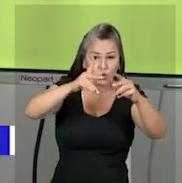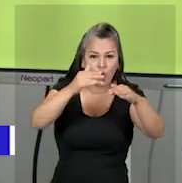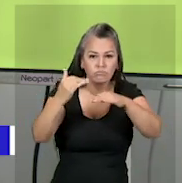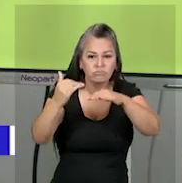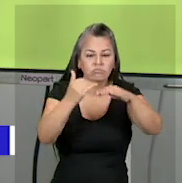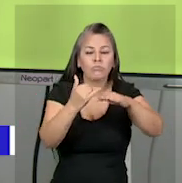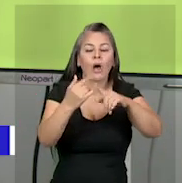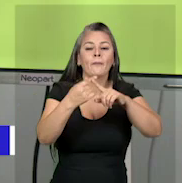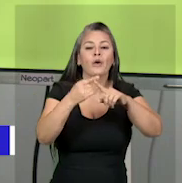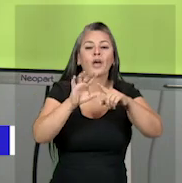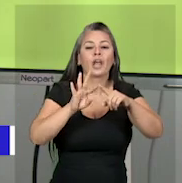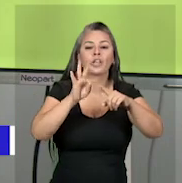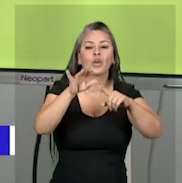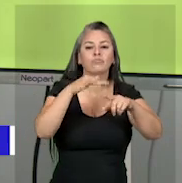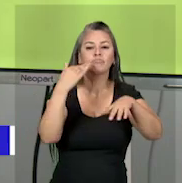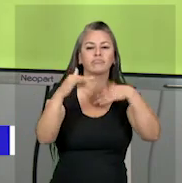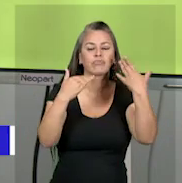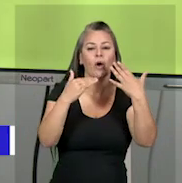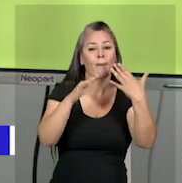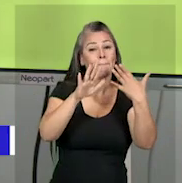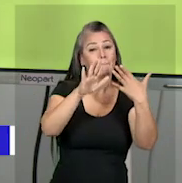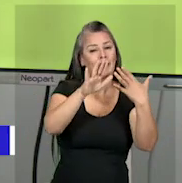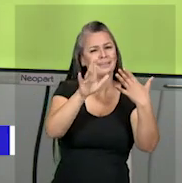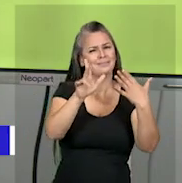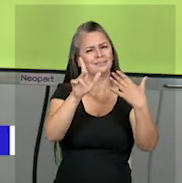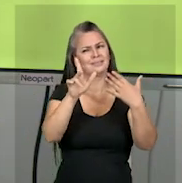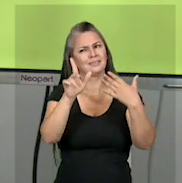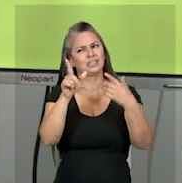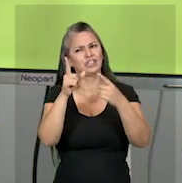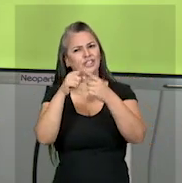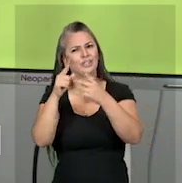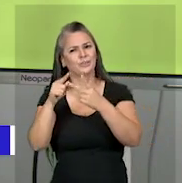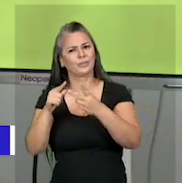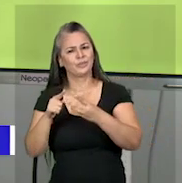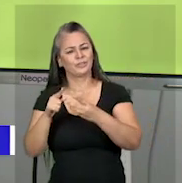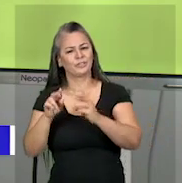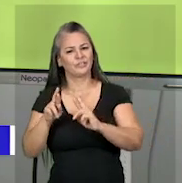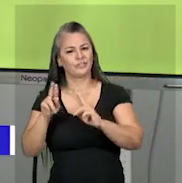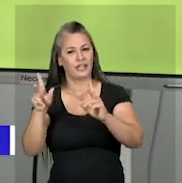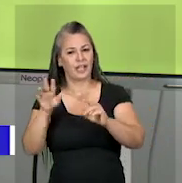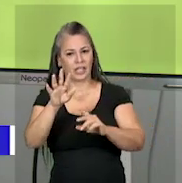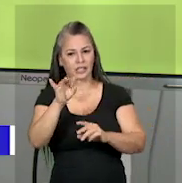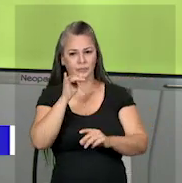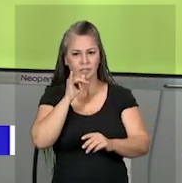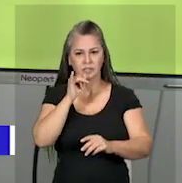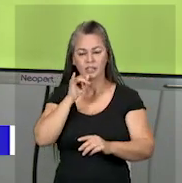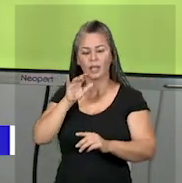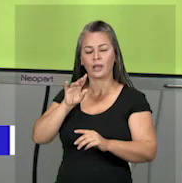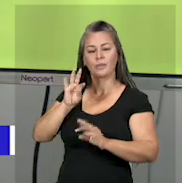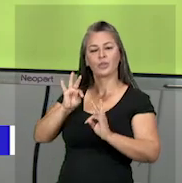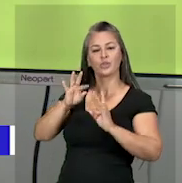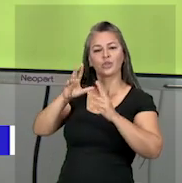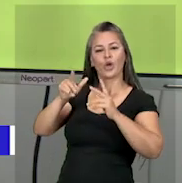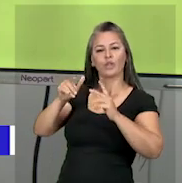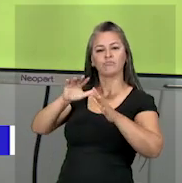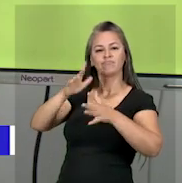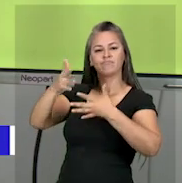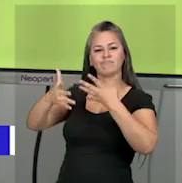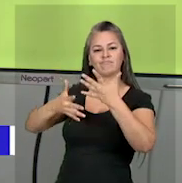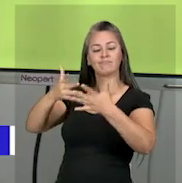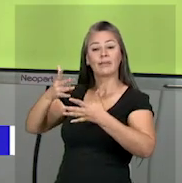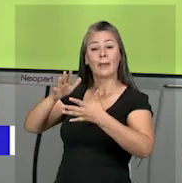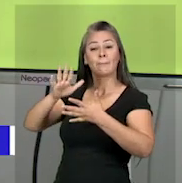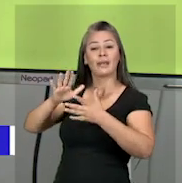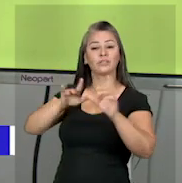de maneiras diferentes. Todos falamos, mas falamos línguas diferentes. Muitos de nós cremos, mas cremos em